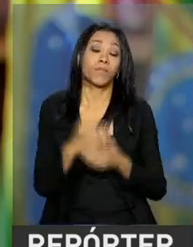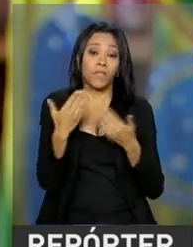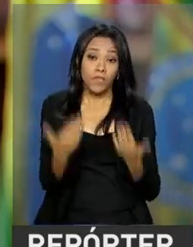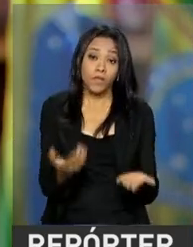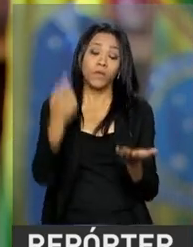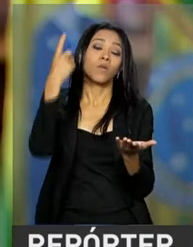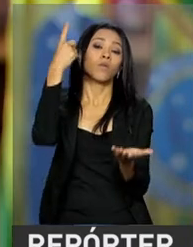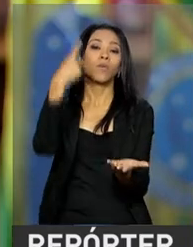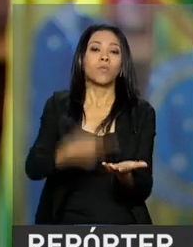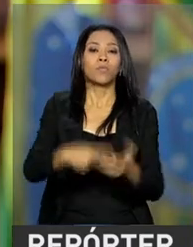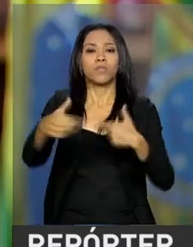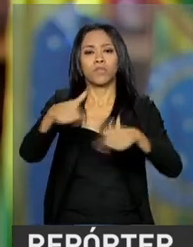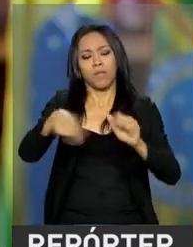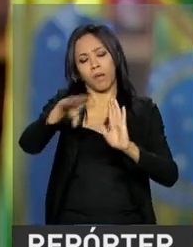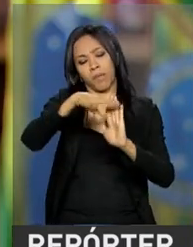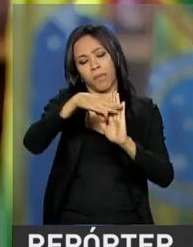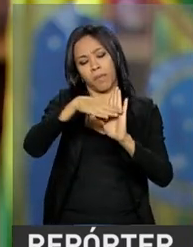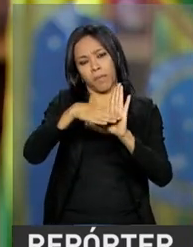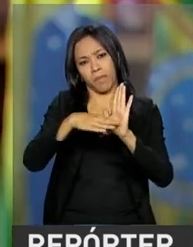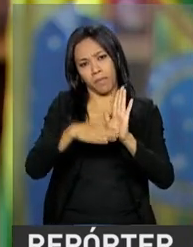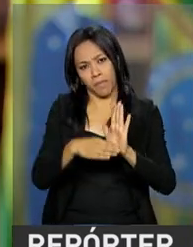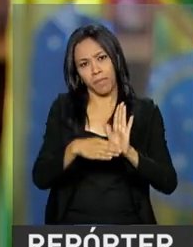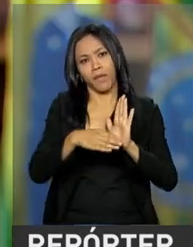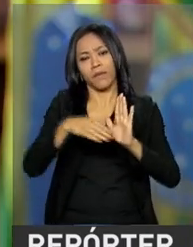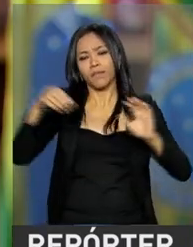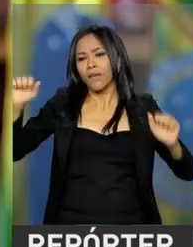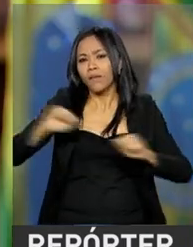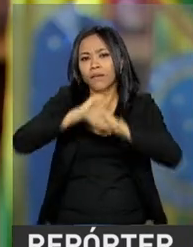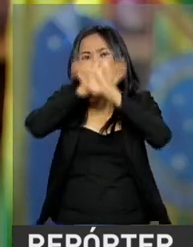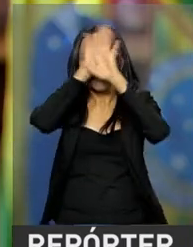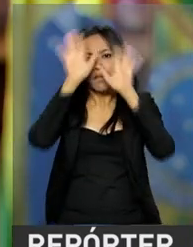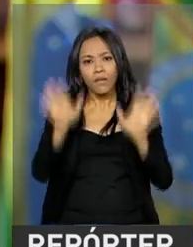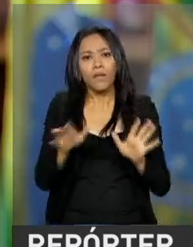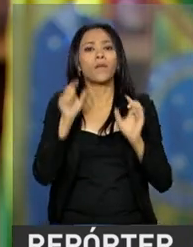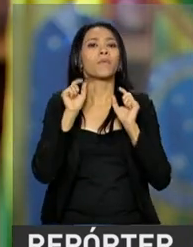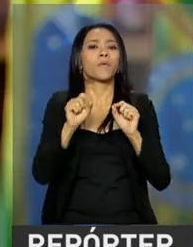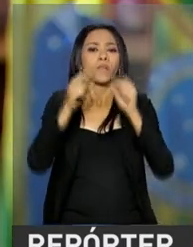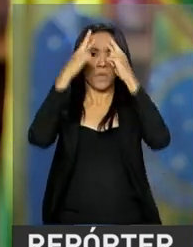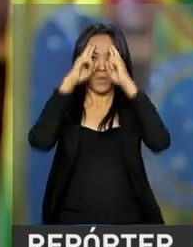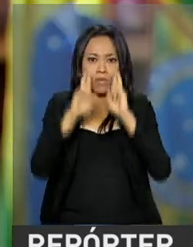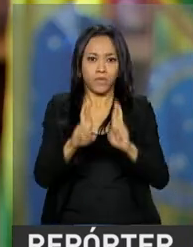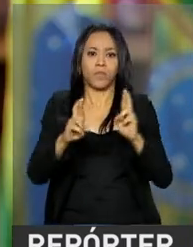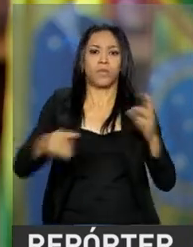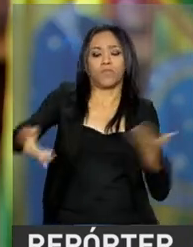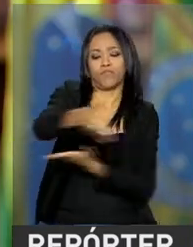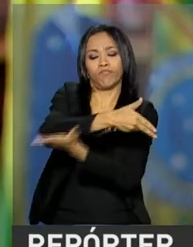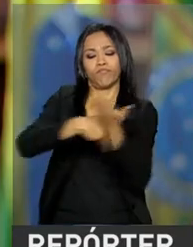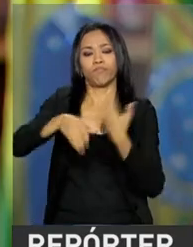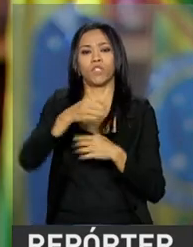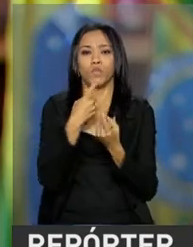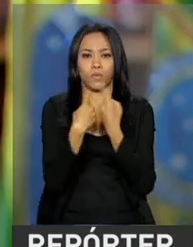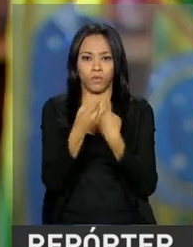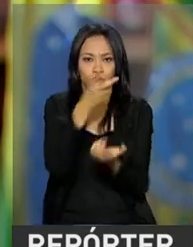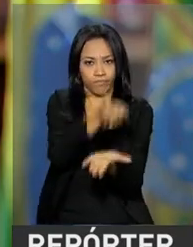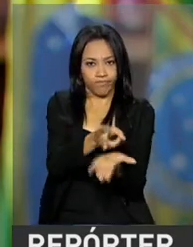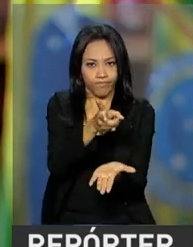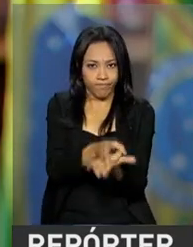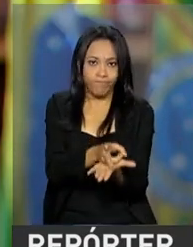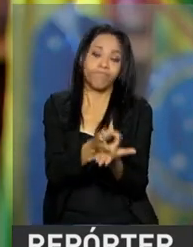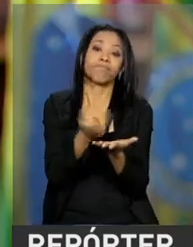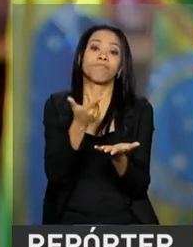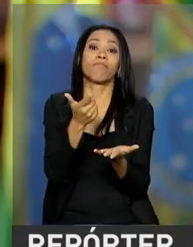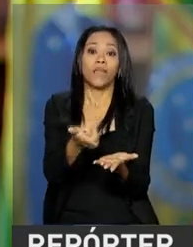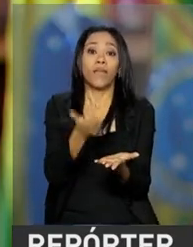agenda de reformas é o resultado mais visível do respeito mútuo e do diálogo constante